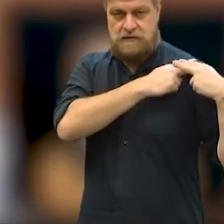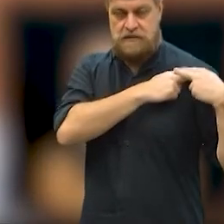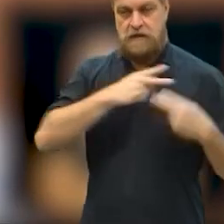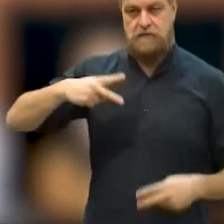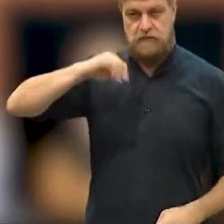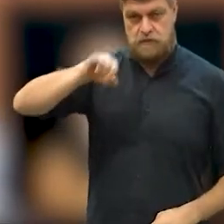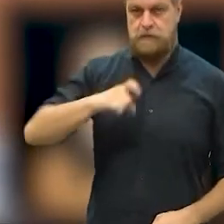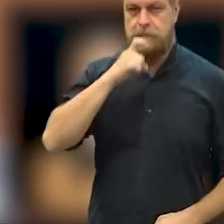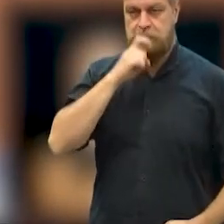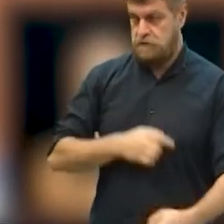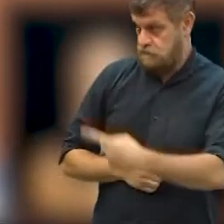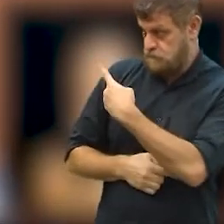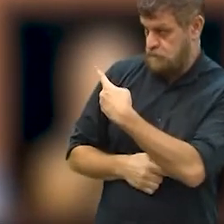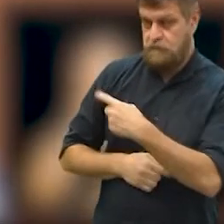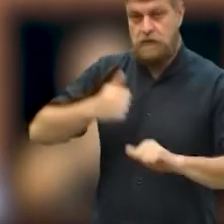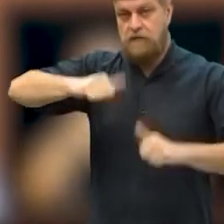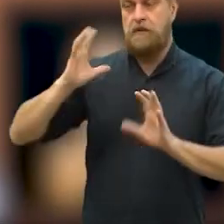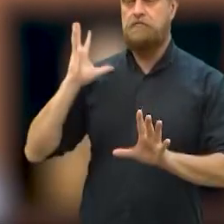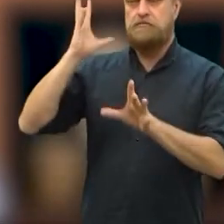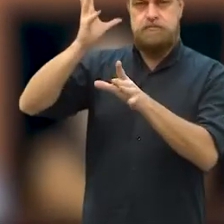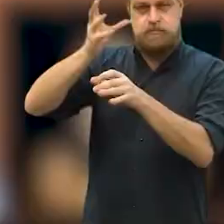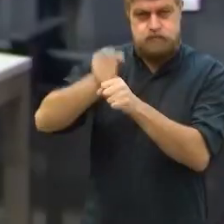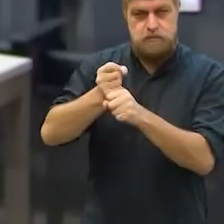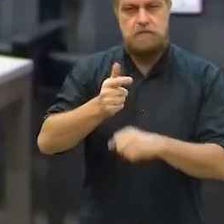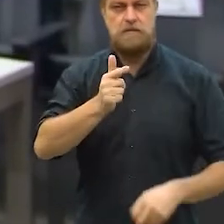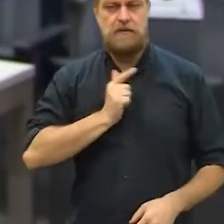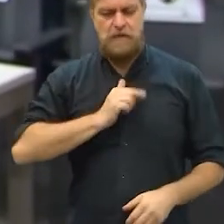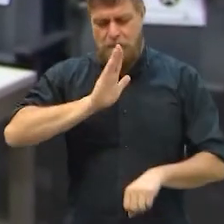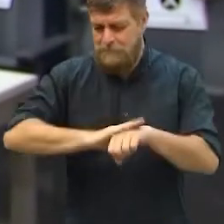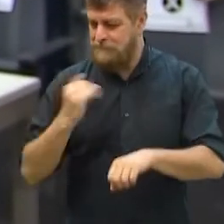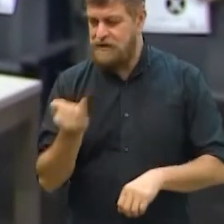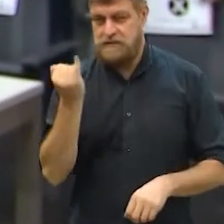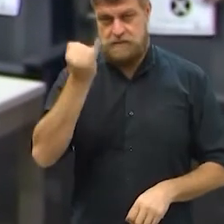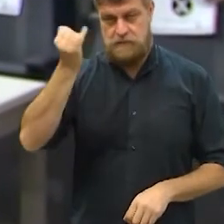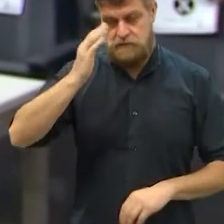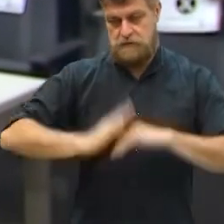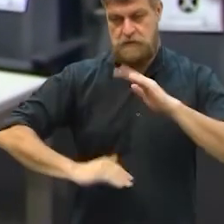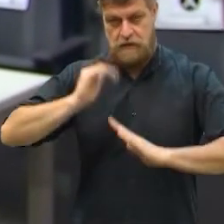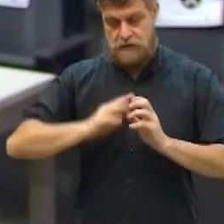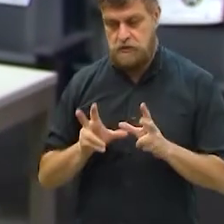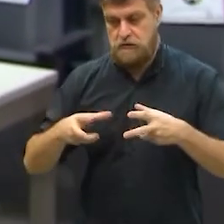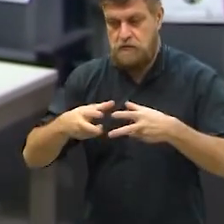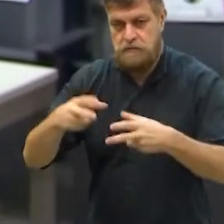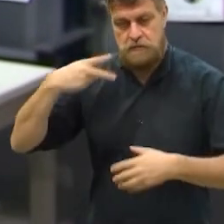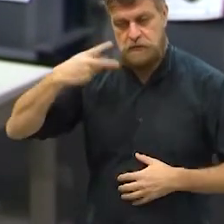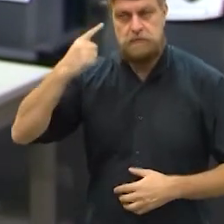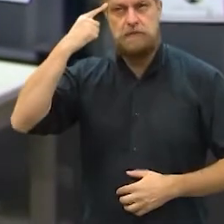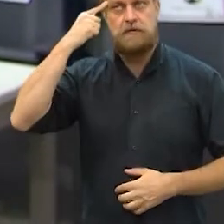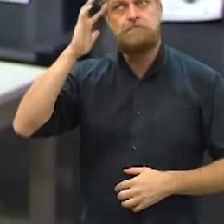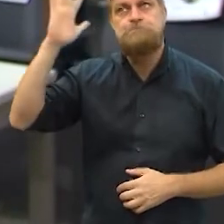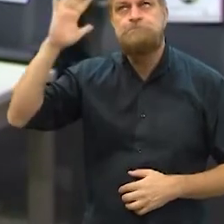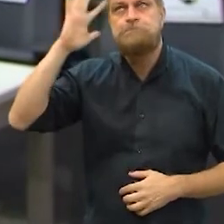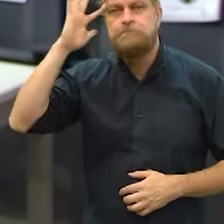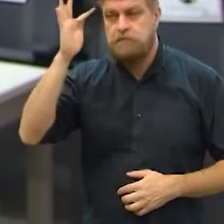do colegiado, o vereador Jorge Schneider, fez um balanço do período. A parte mais importante da nossa comissão foi pensarmos o